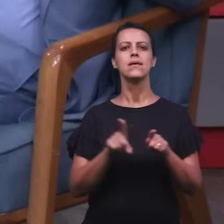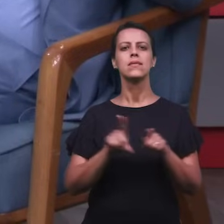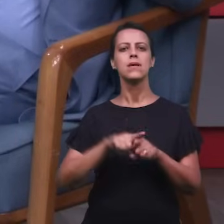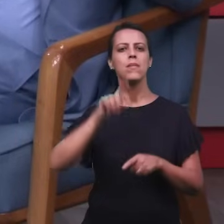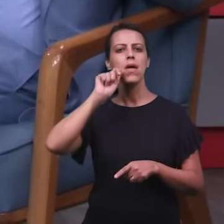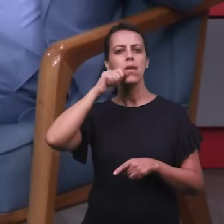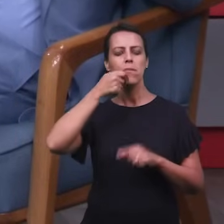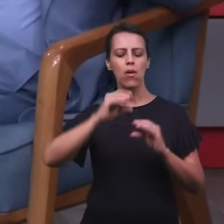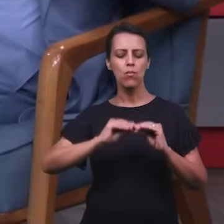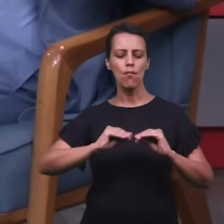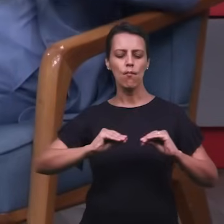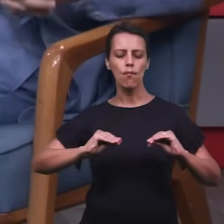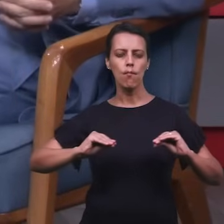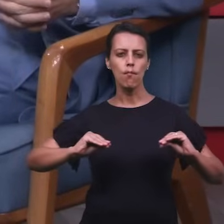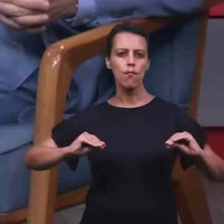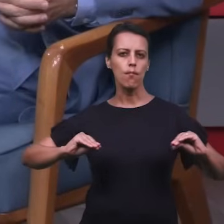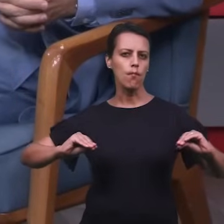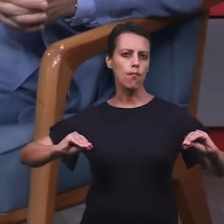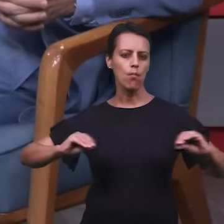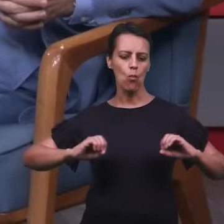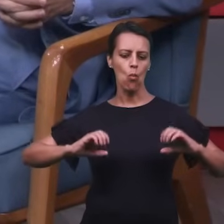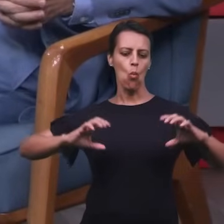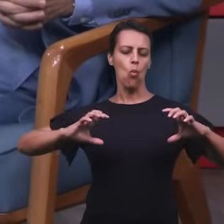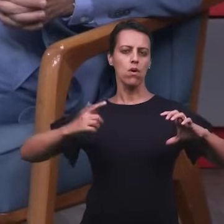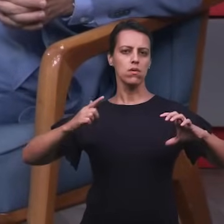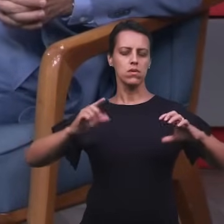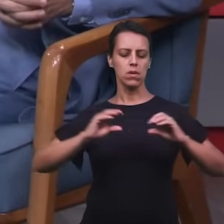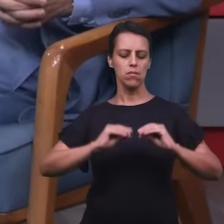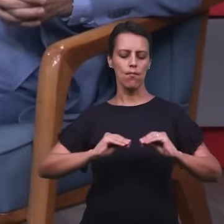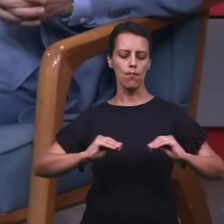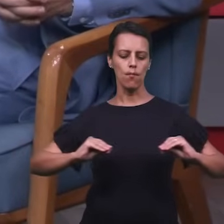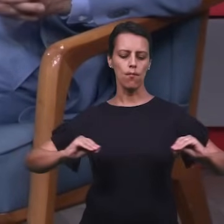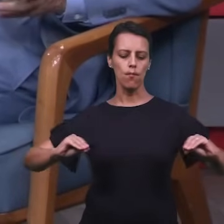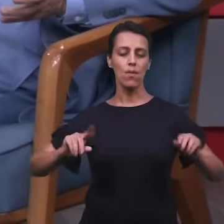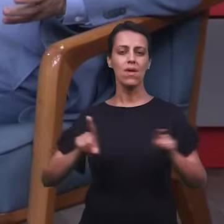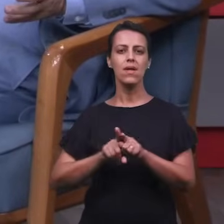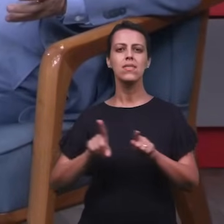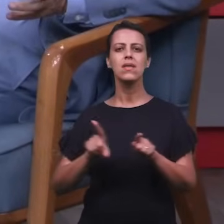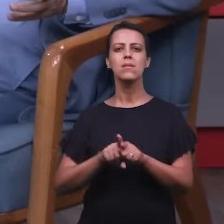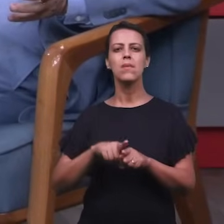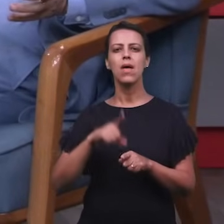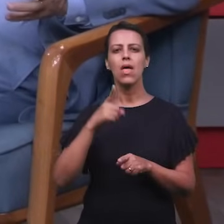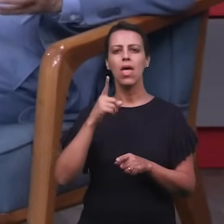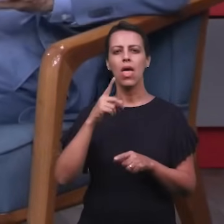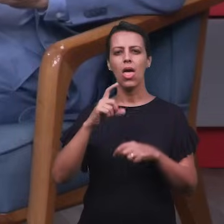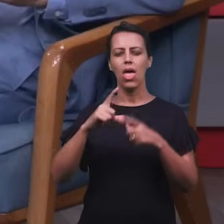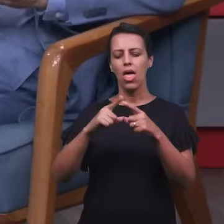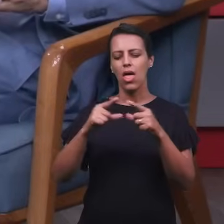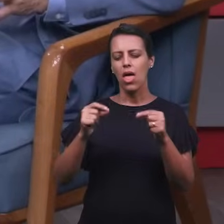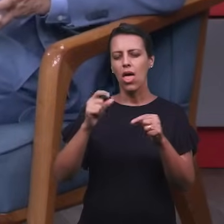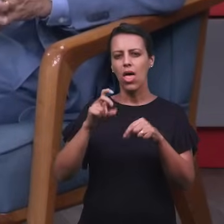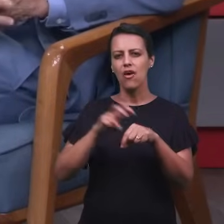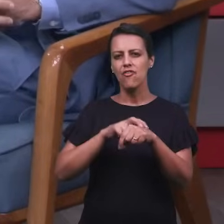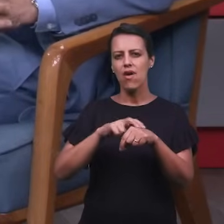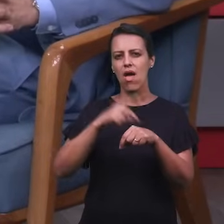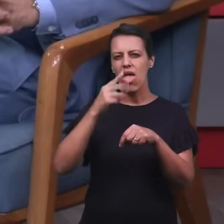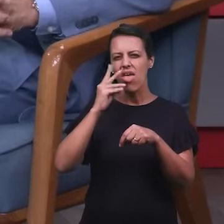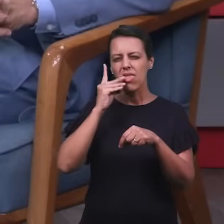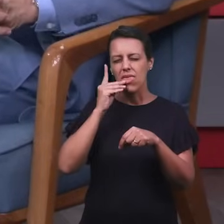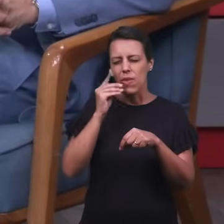os pães asmos, que era o pão sem fermento, e as ervas amargosas,